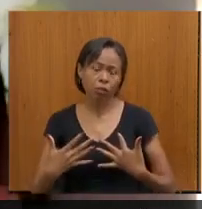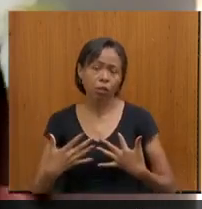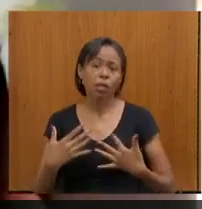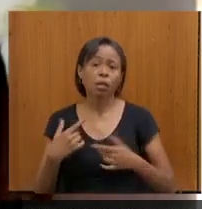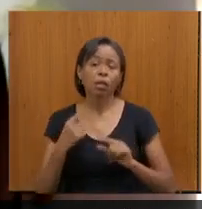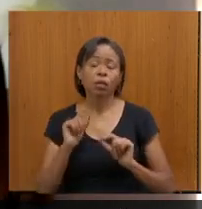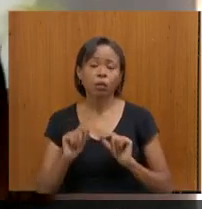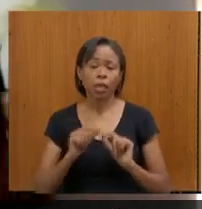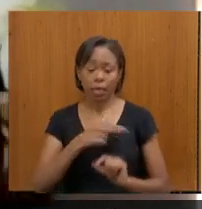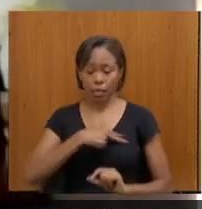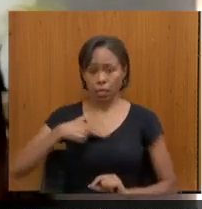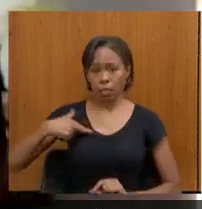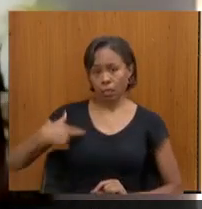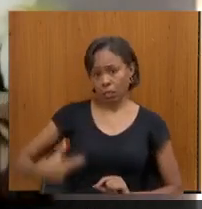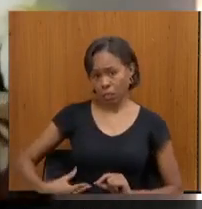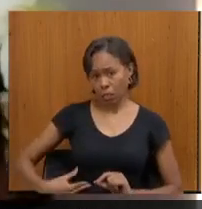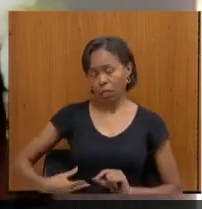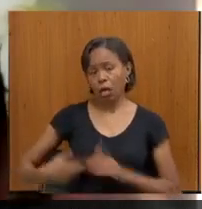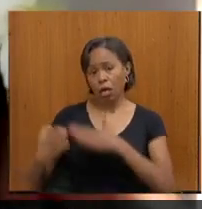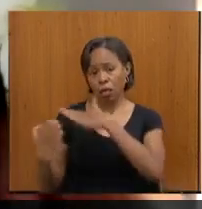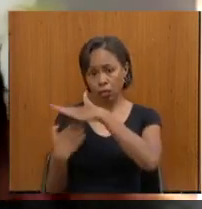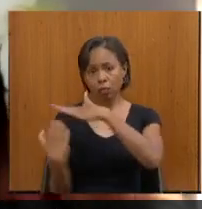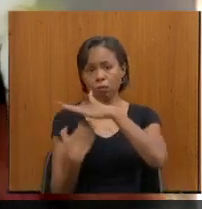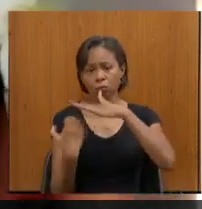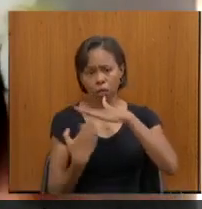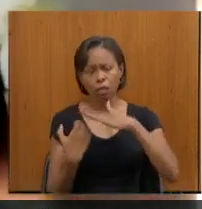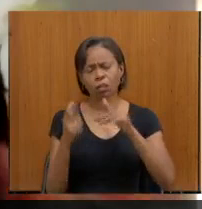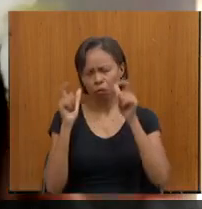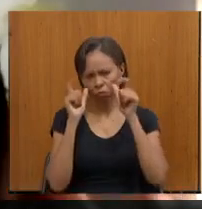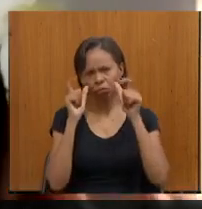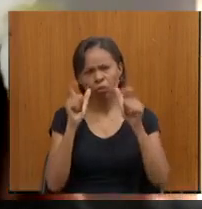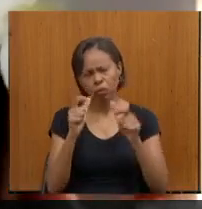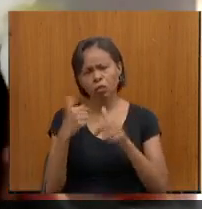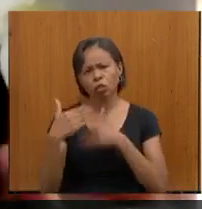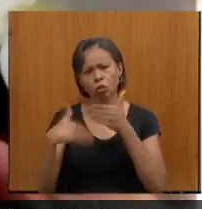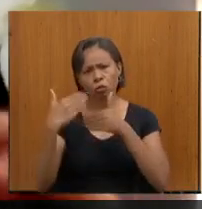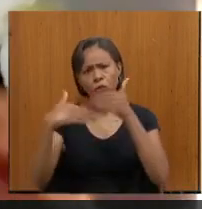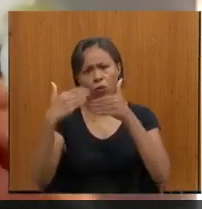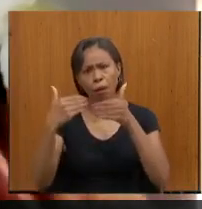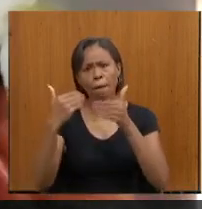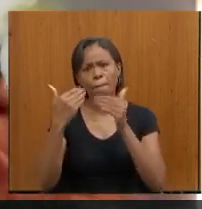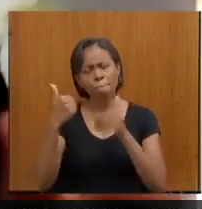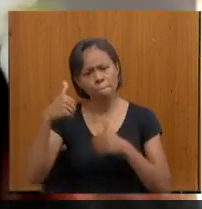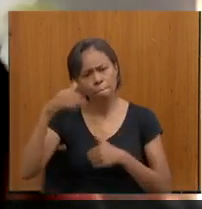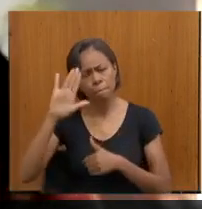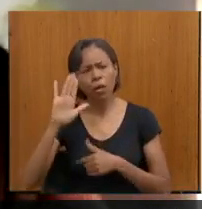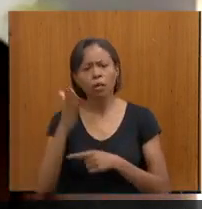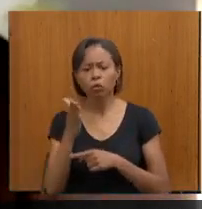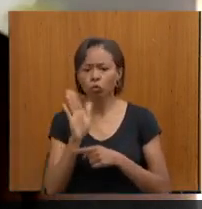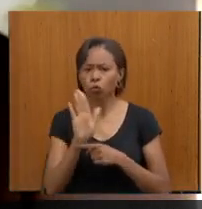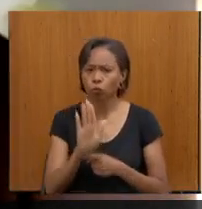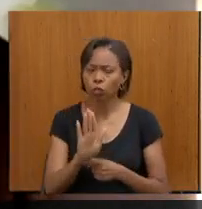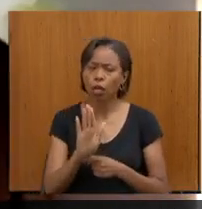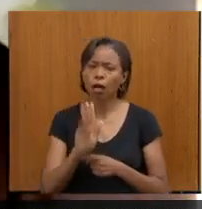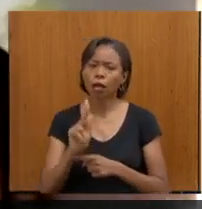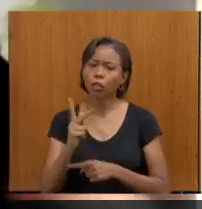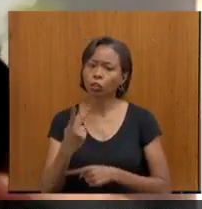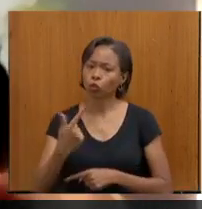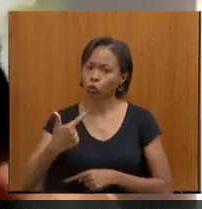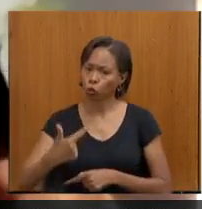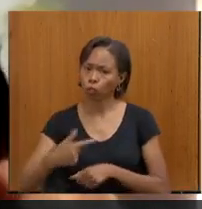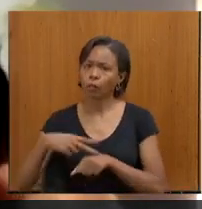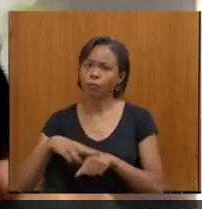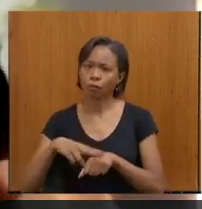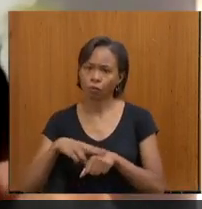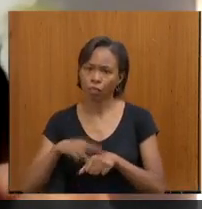as empresas chinesas têm interesse de desenvolver mais ajudar a desenvolver o hidrogênio Verde no